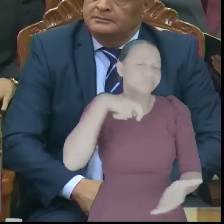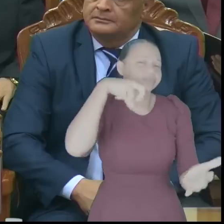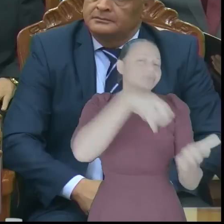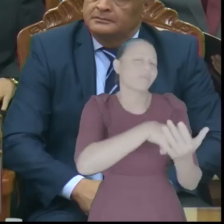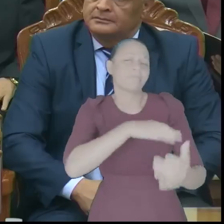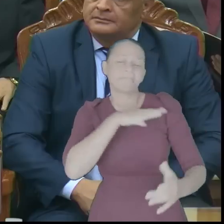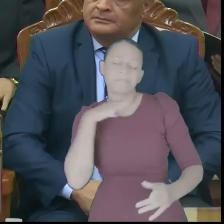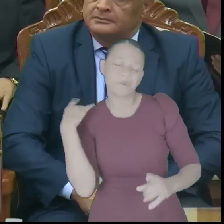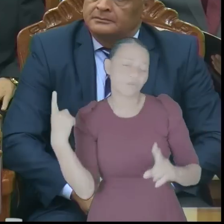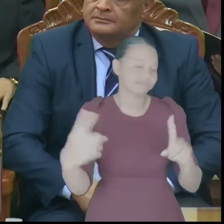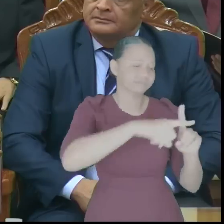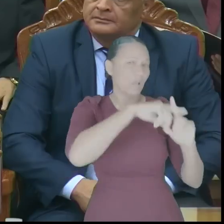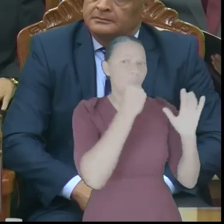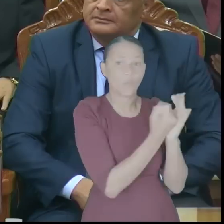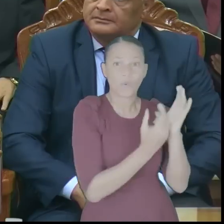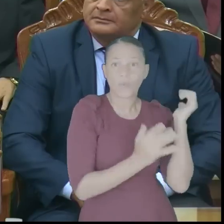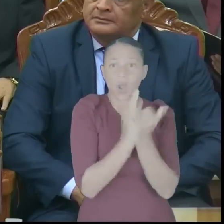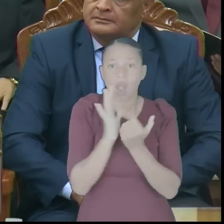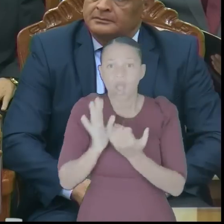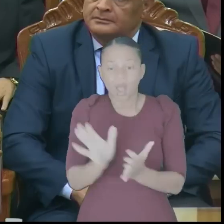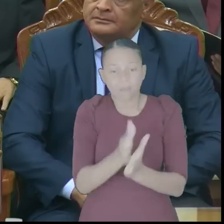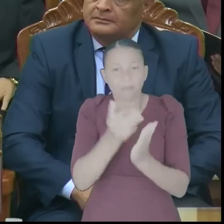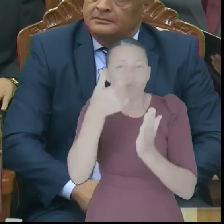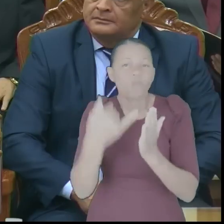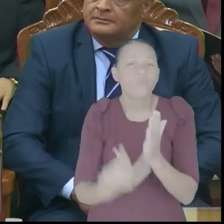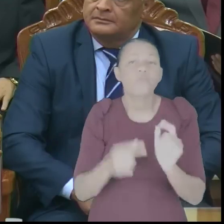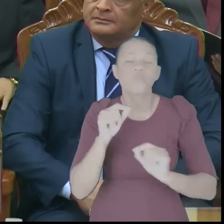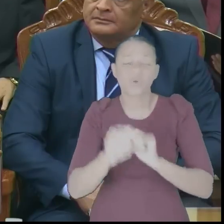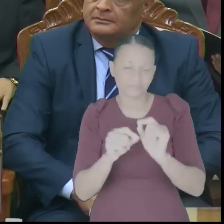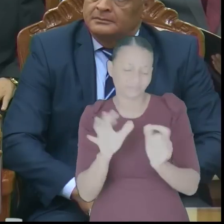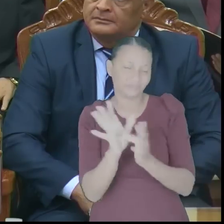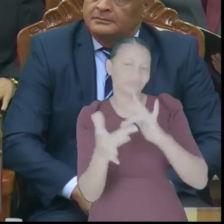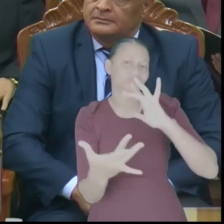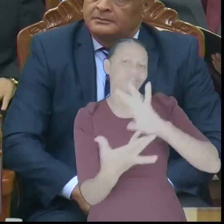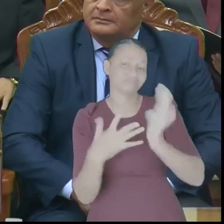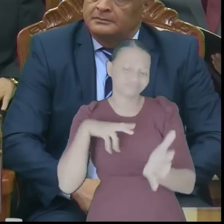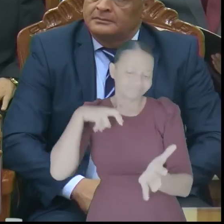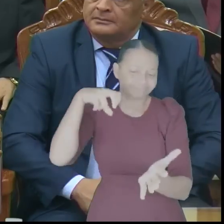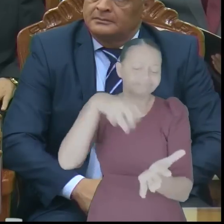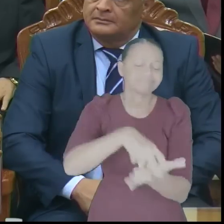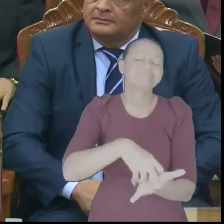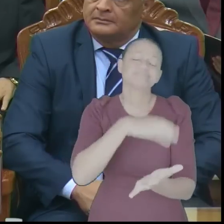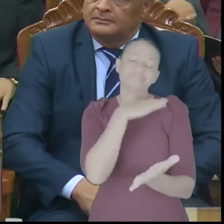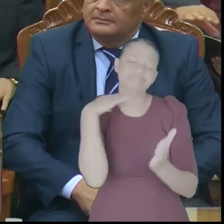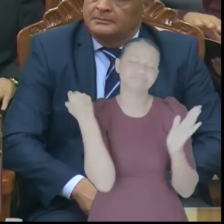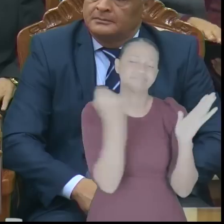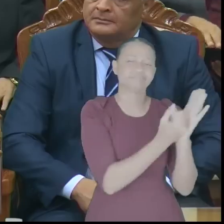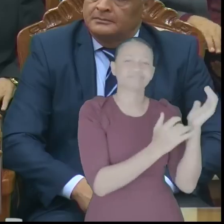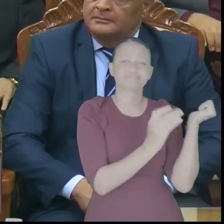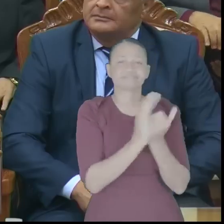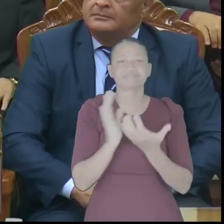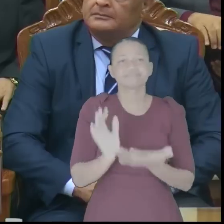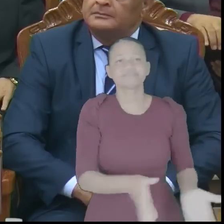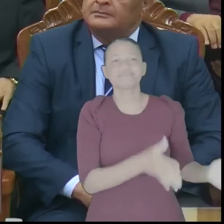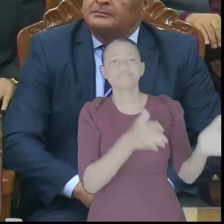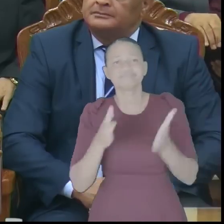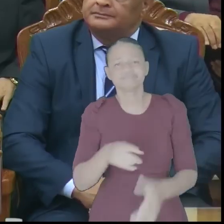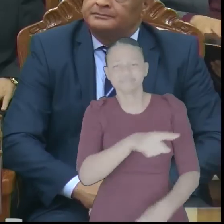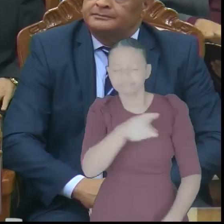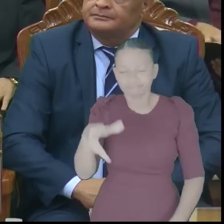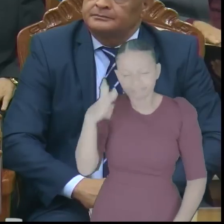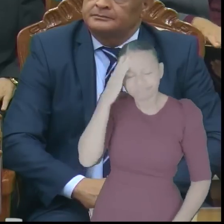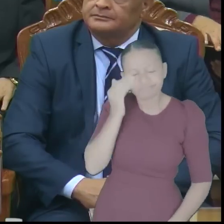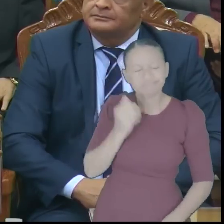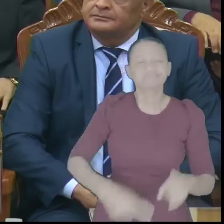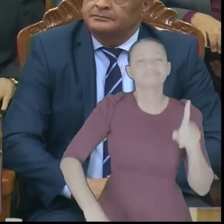de cruz. A Bíblia diz que Jesus foi condenado à morte de cruz. Agora, os irmãos sabem que ali na